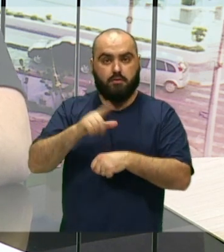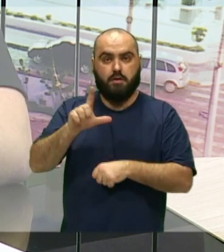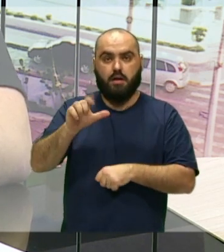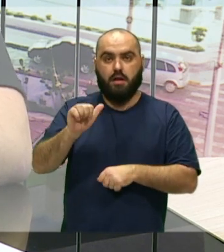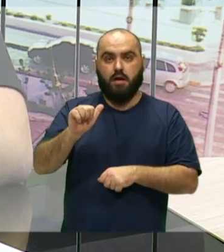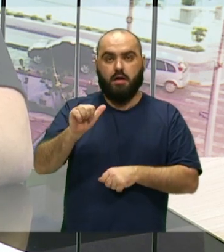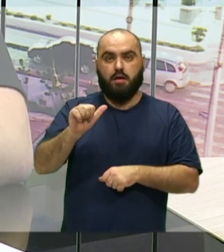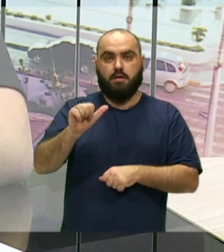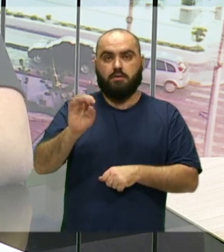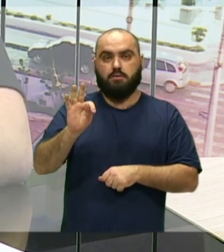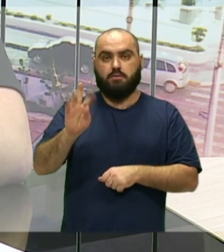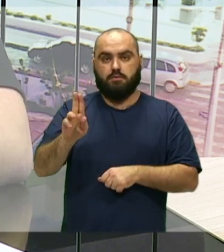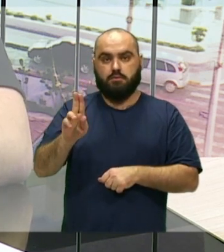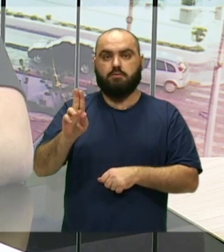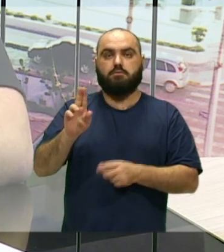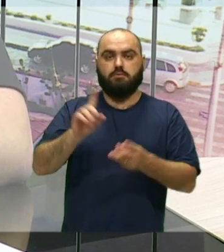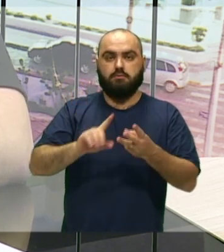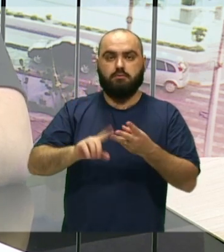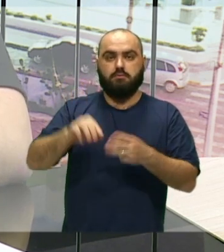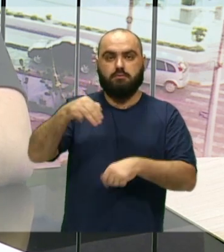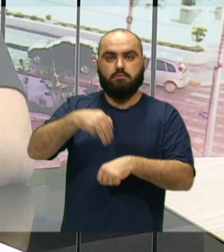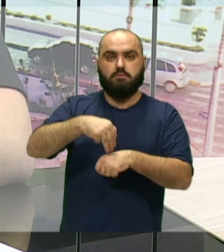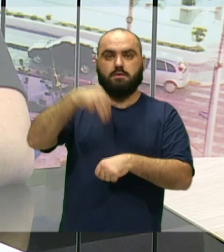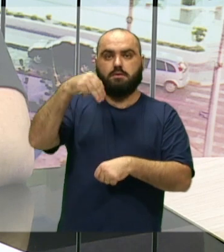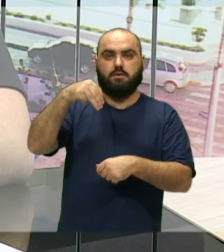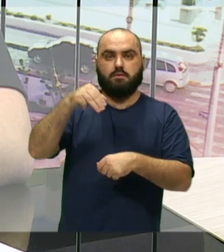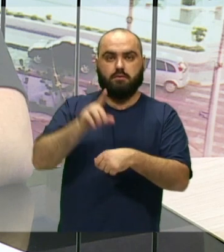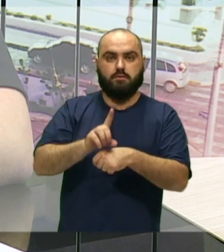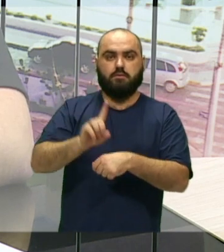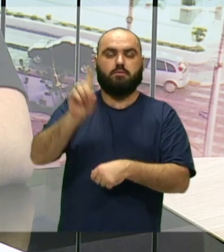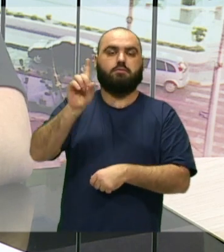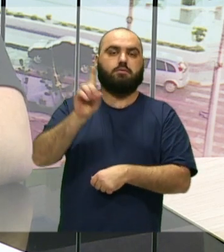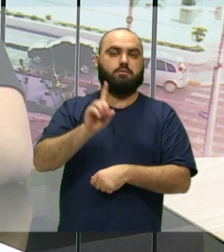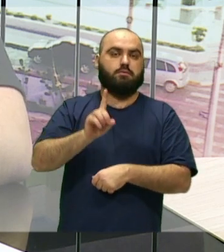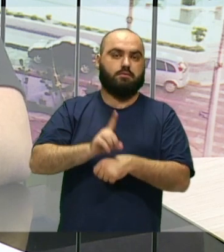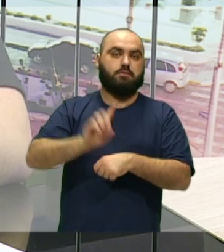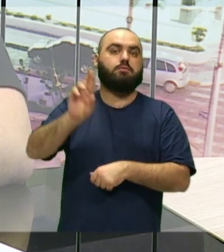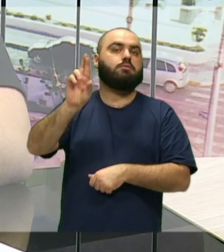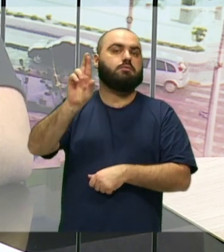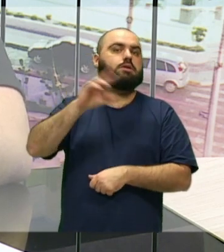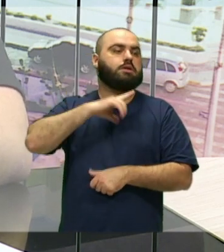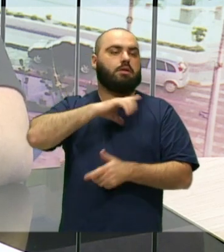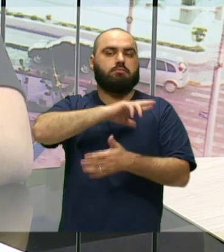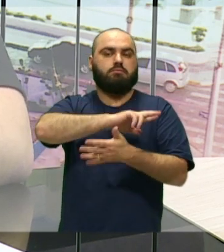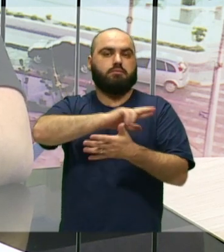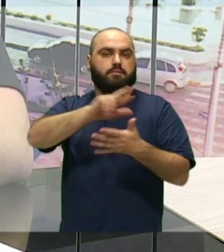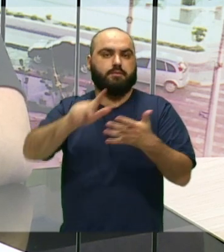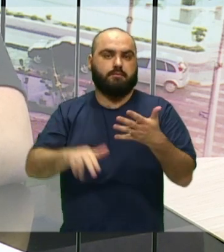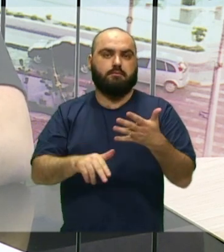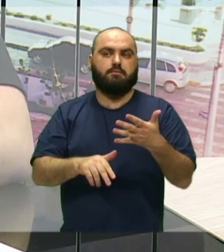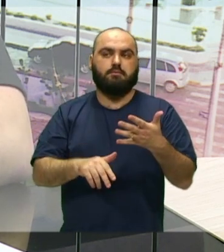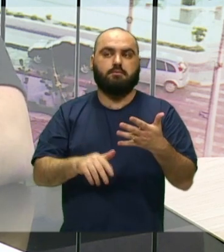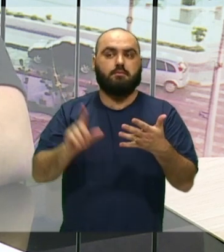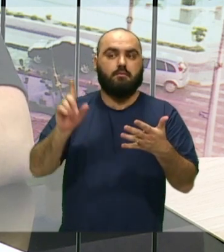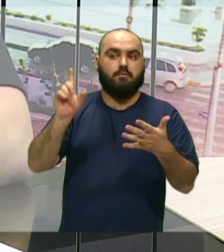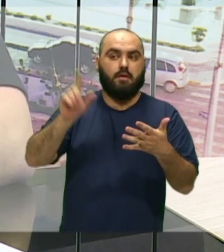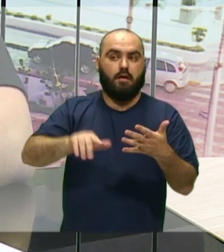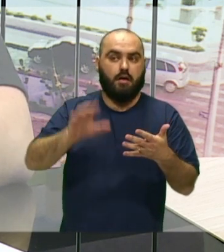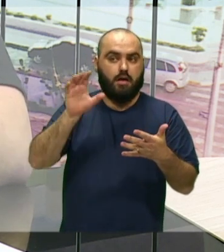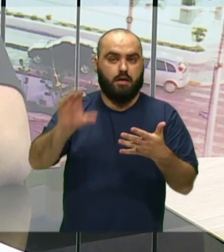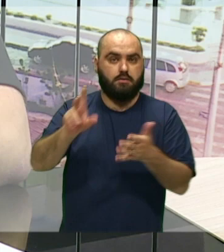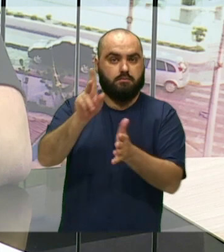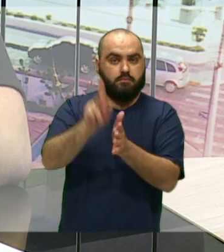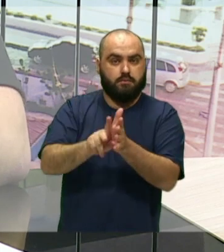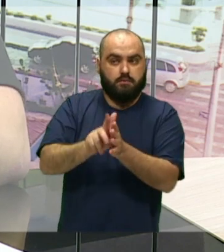senso né especialização e mestrado e doutorado Eh aí entra no nesse nesse programa né